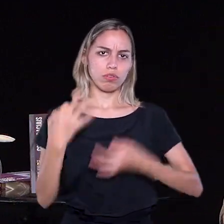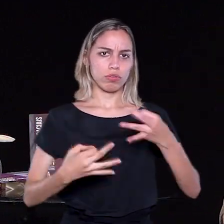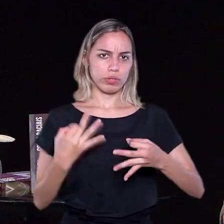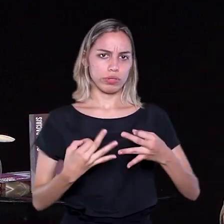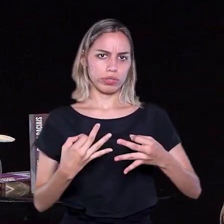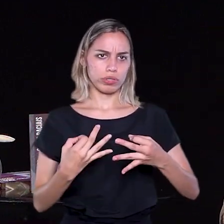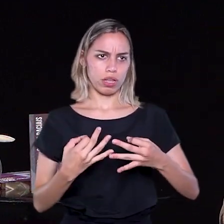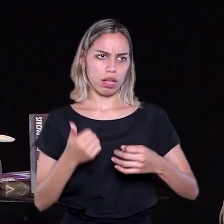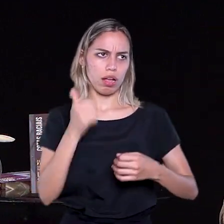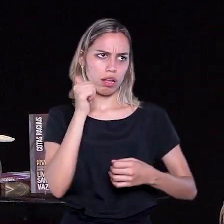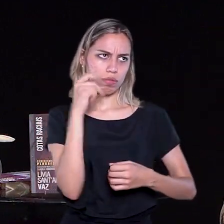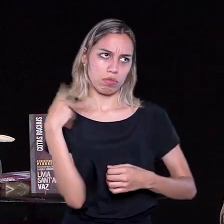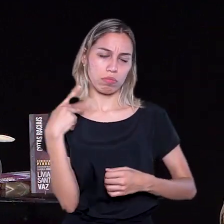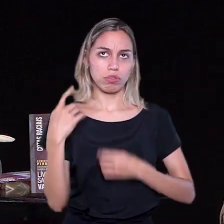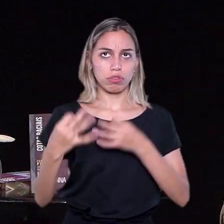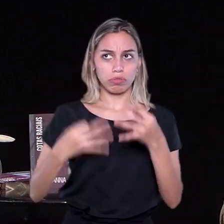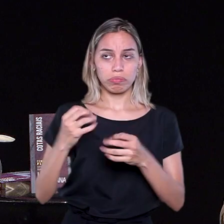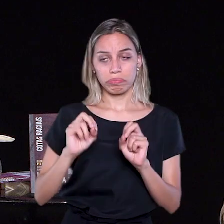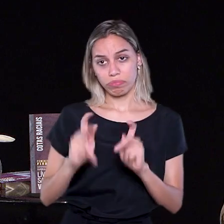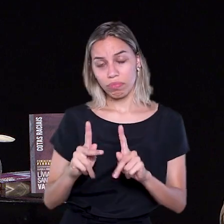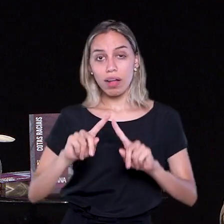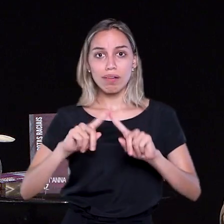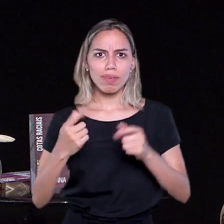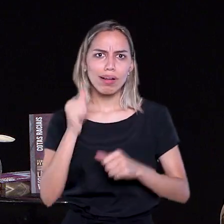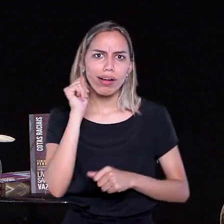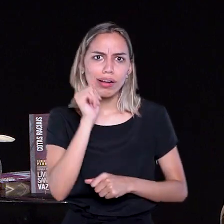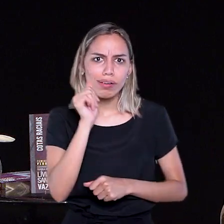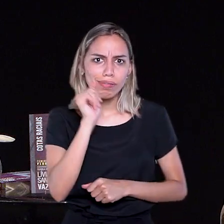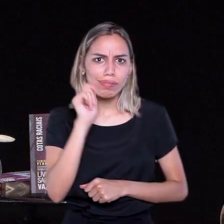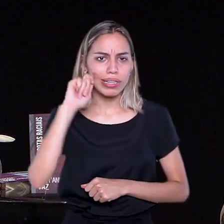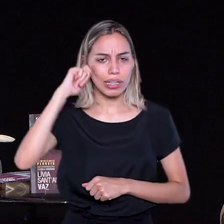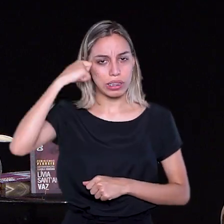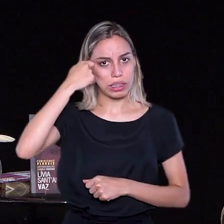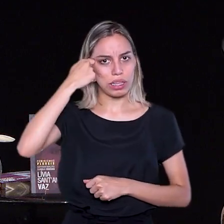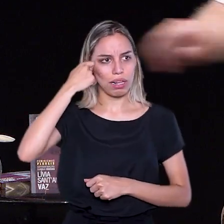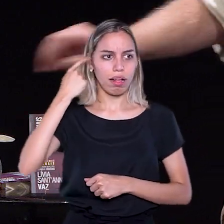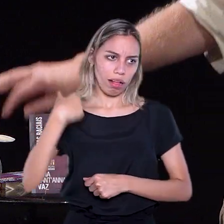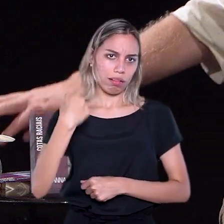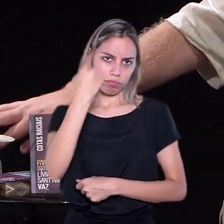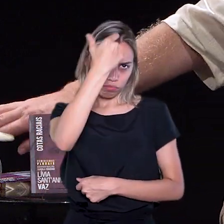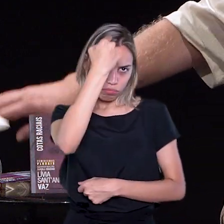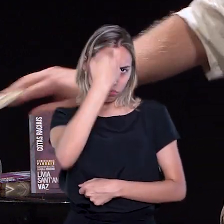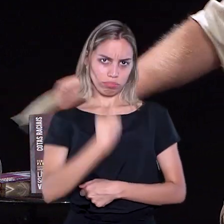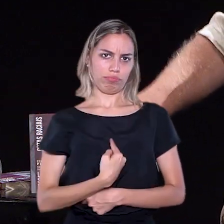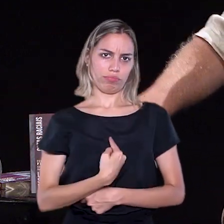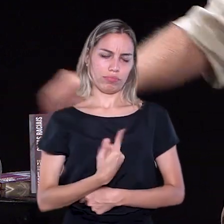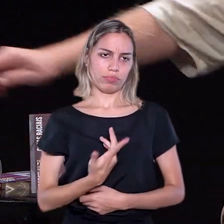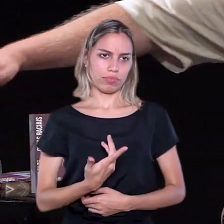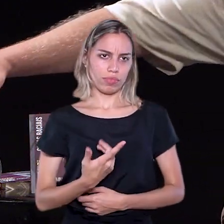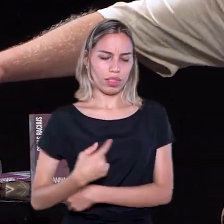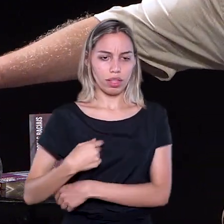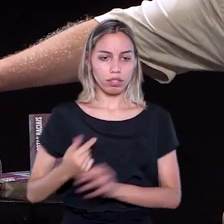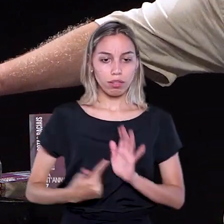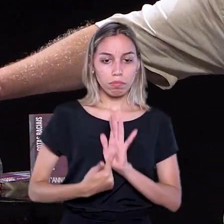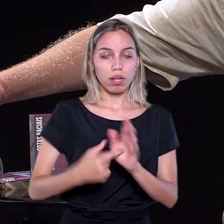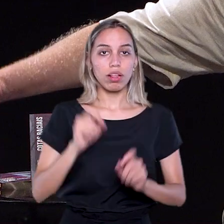né? Mas a mulher negra, ela fica, é a minha essência, e é o que vai trazer as minhas